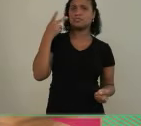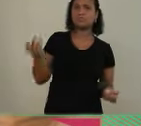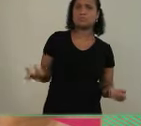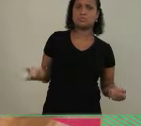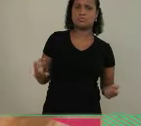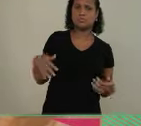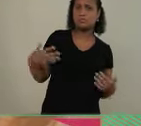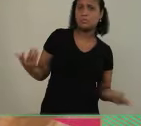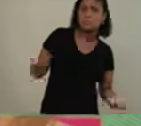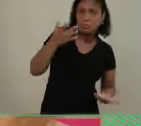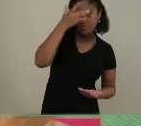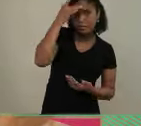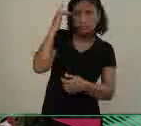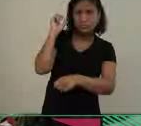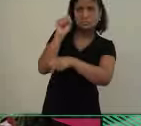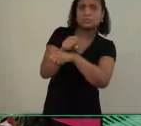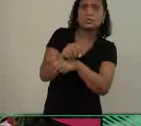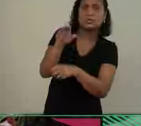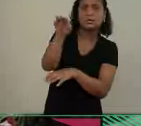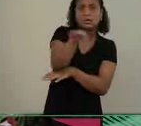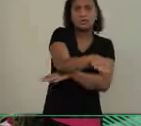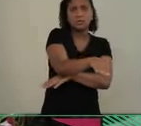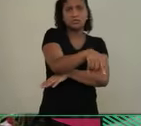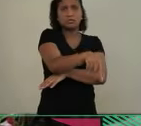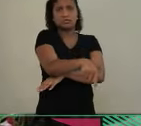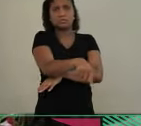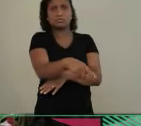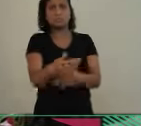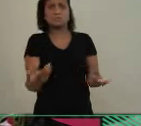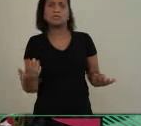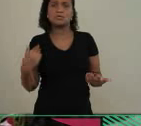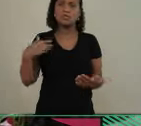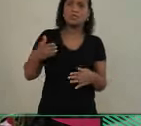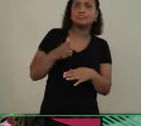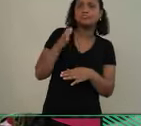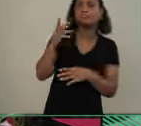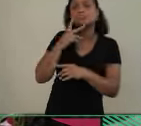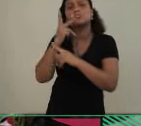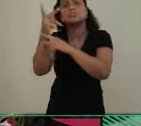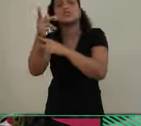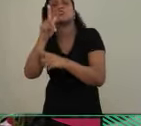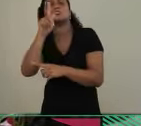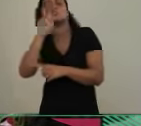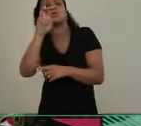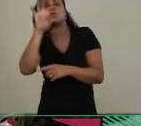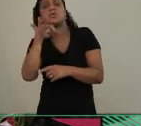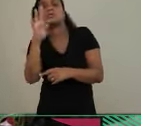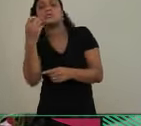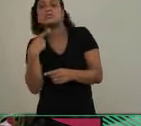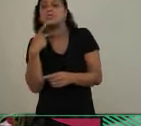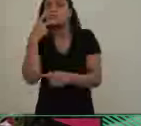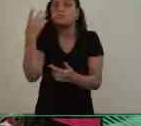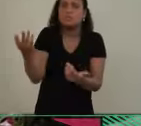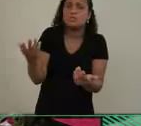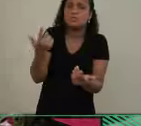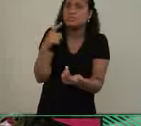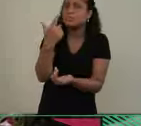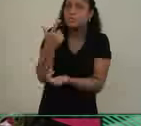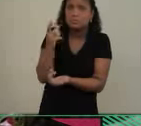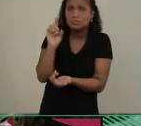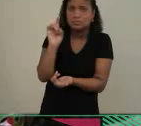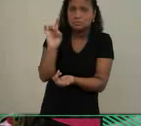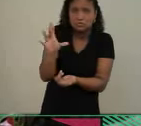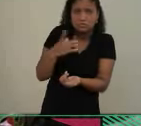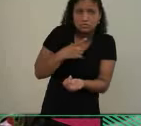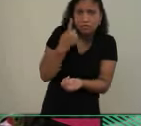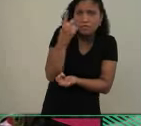acessibilidade, enfim. Agora que eu tô de carro, falo, pô, tem uma pessoa parada que não é. Então eu vou lá, eu procuro o gerente e falo, olha só, tem a